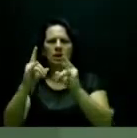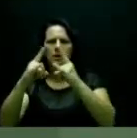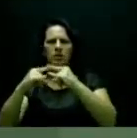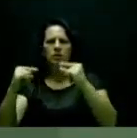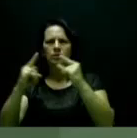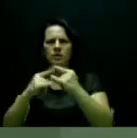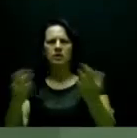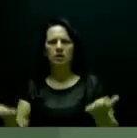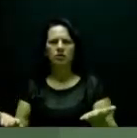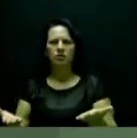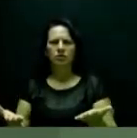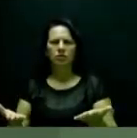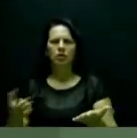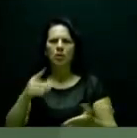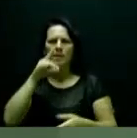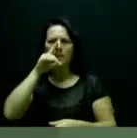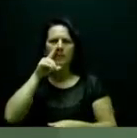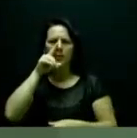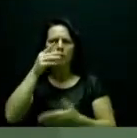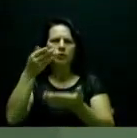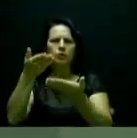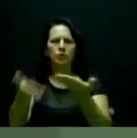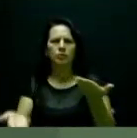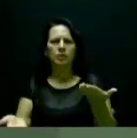perder esta vaga